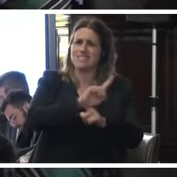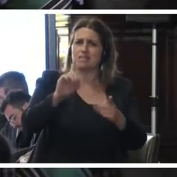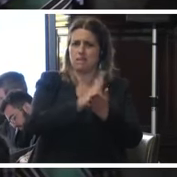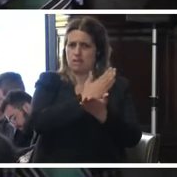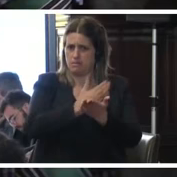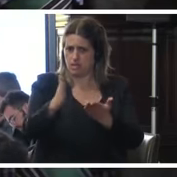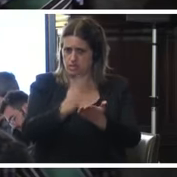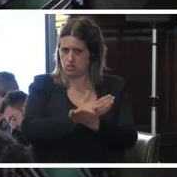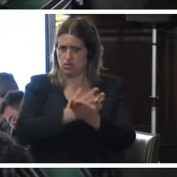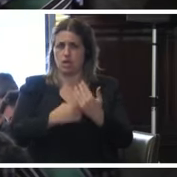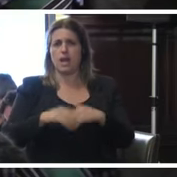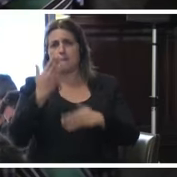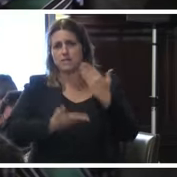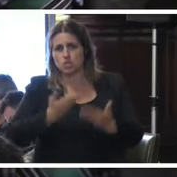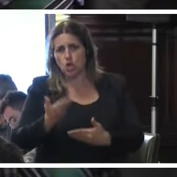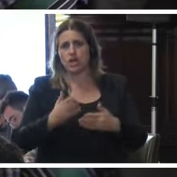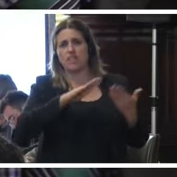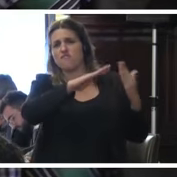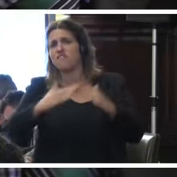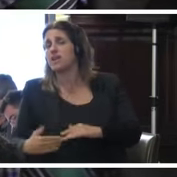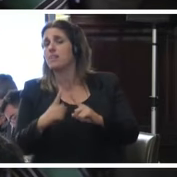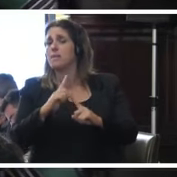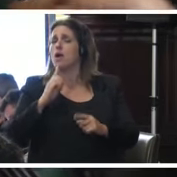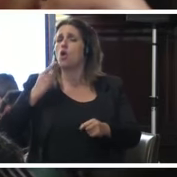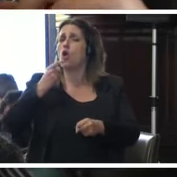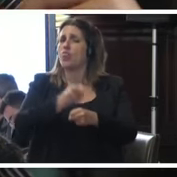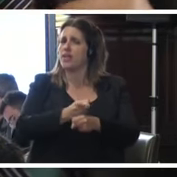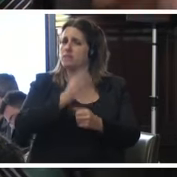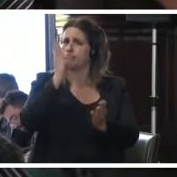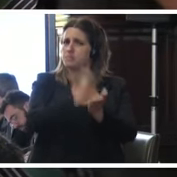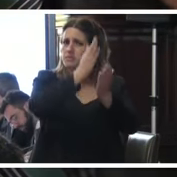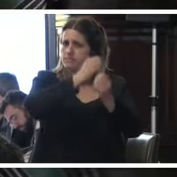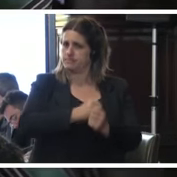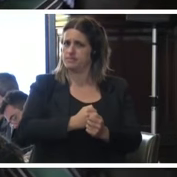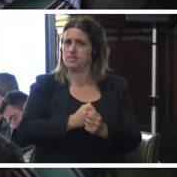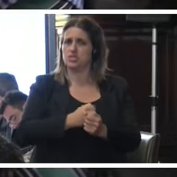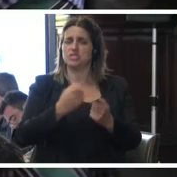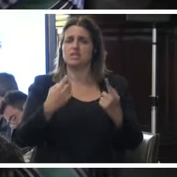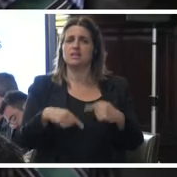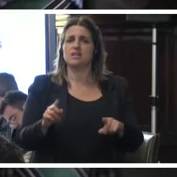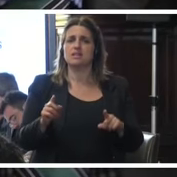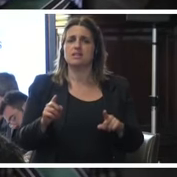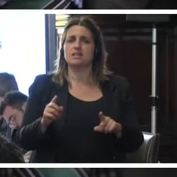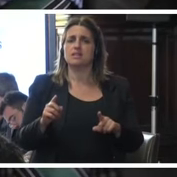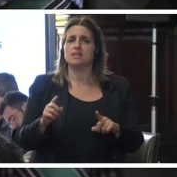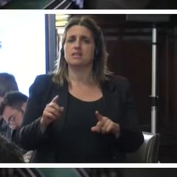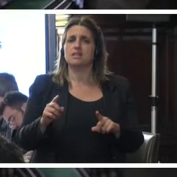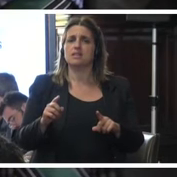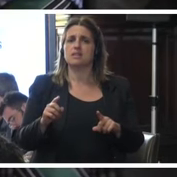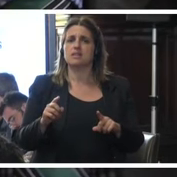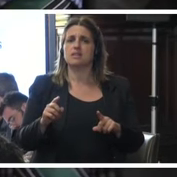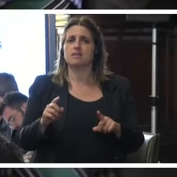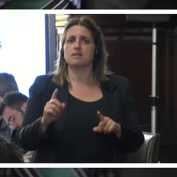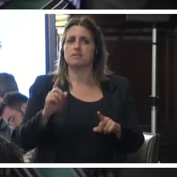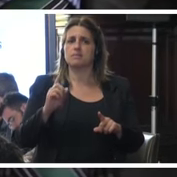da expedição de mandados de busca coletivos e genéricos nas favelas, que não individualizam residências, e a não admissão de meros informes